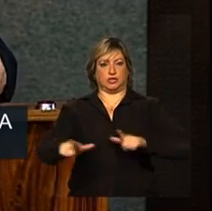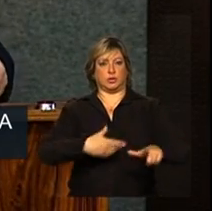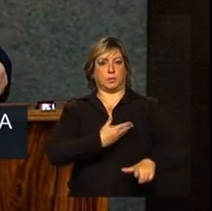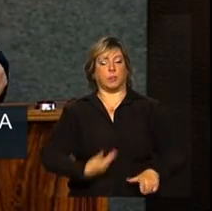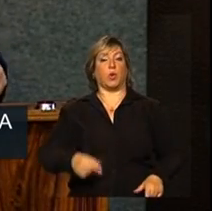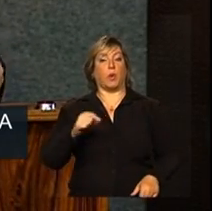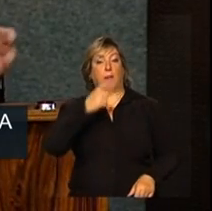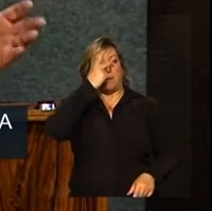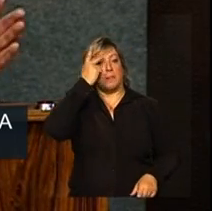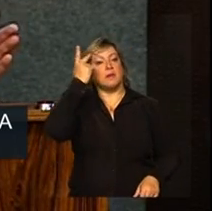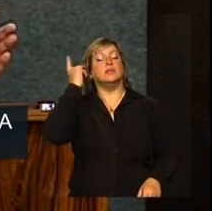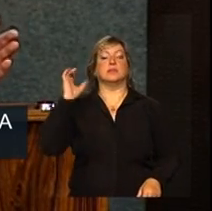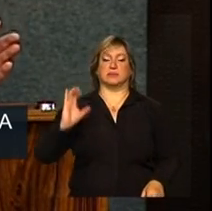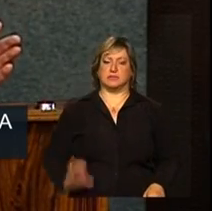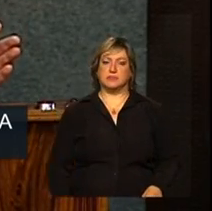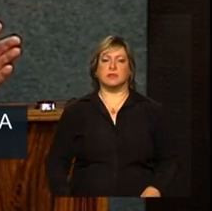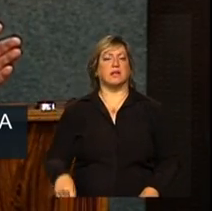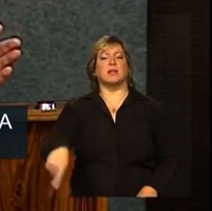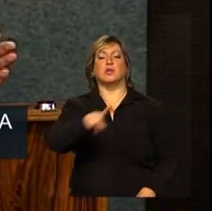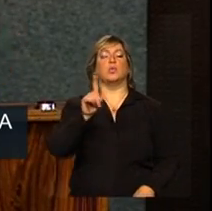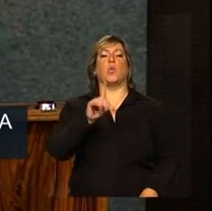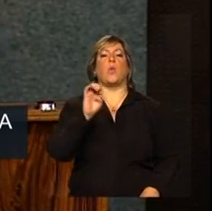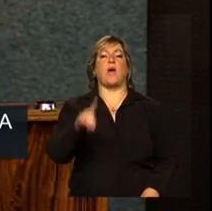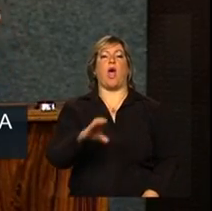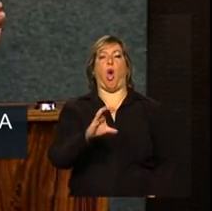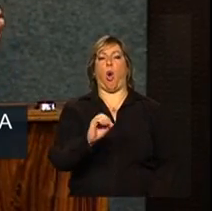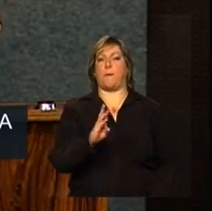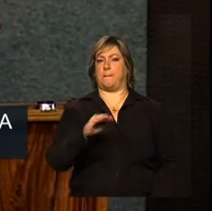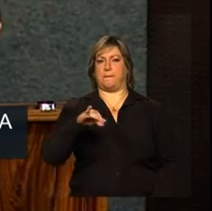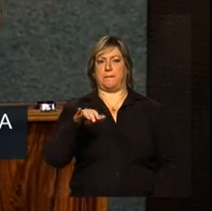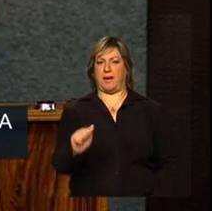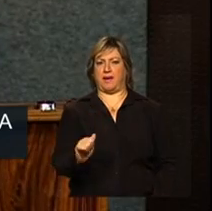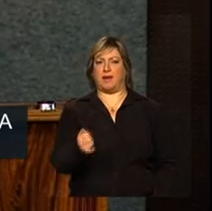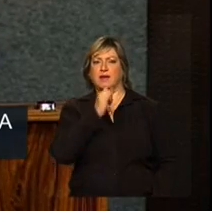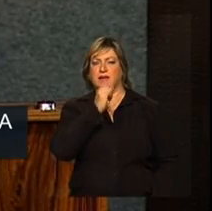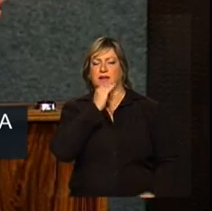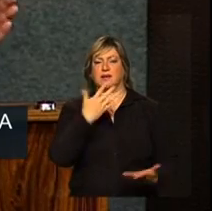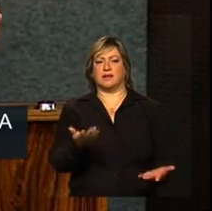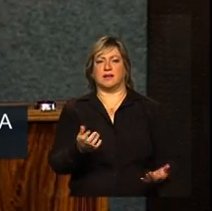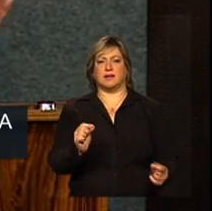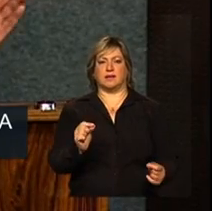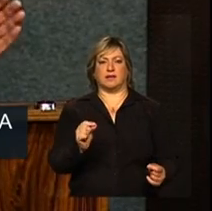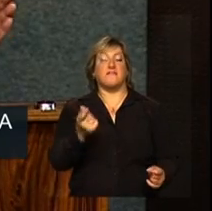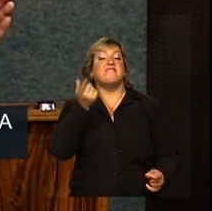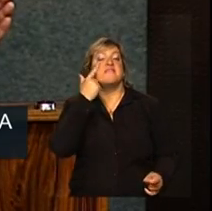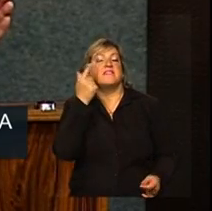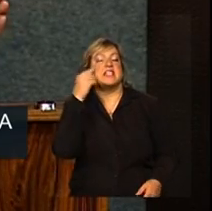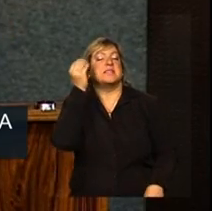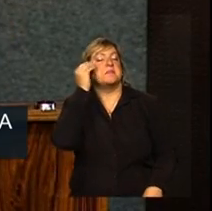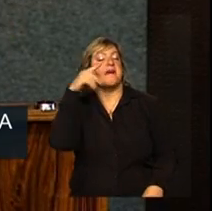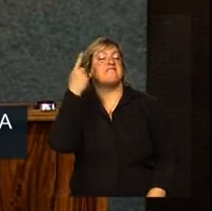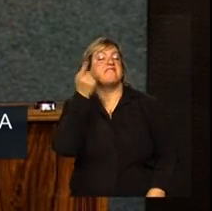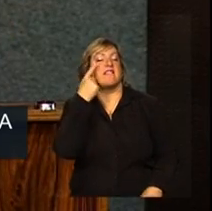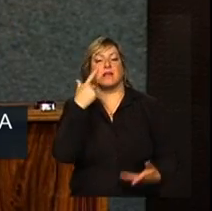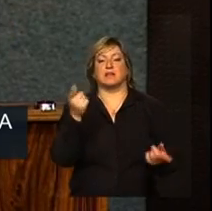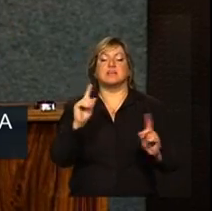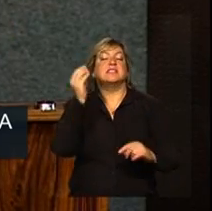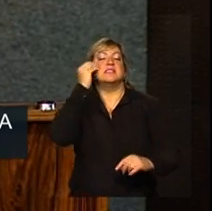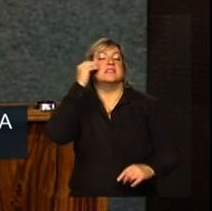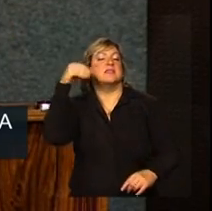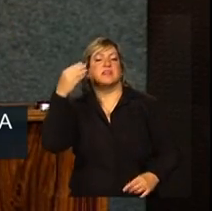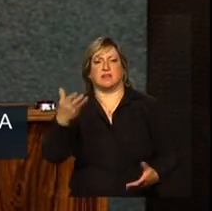o cidadão, a sociedade, não é cobaia. O preço que se paga por aplicar uma política